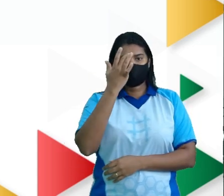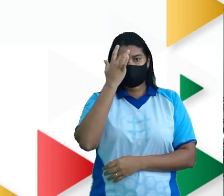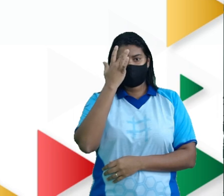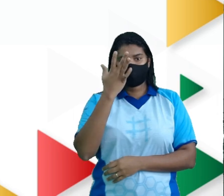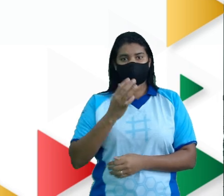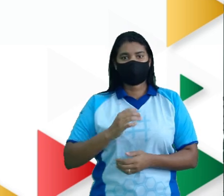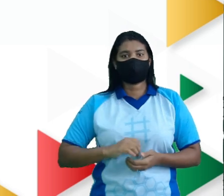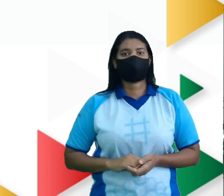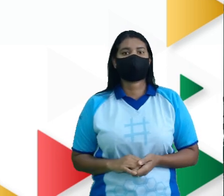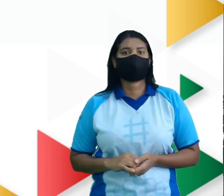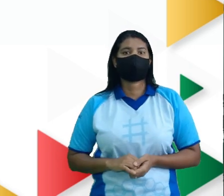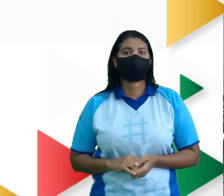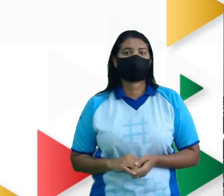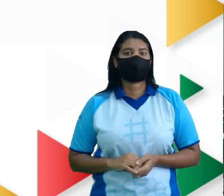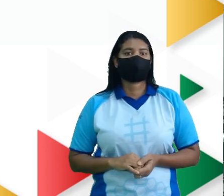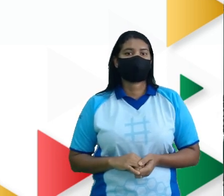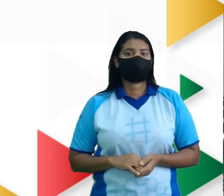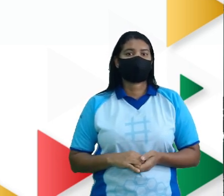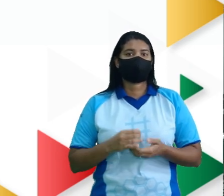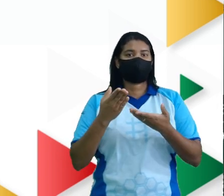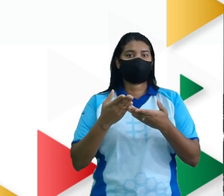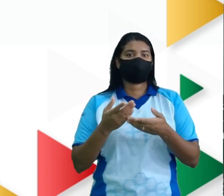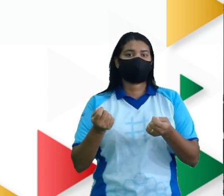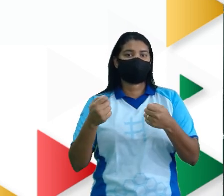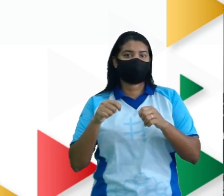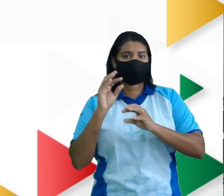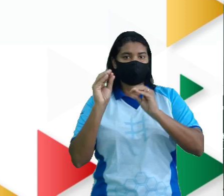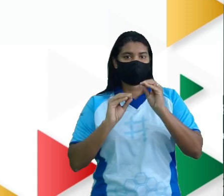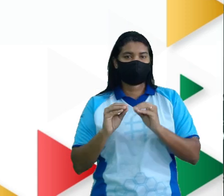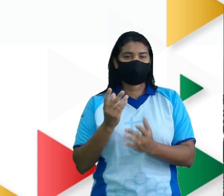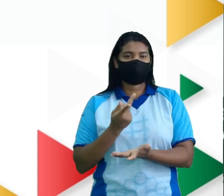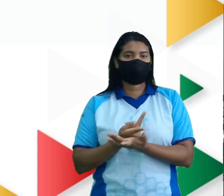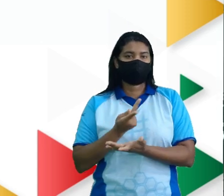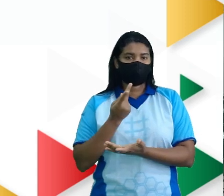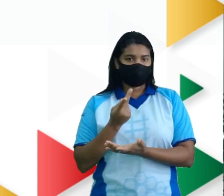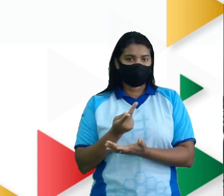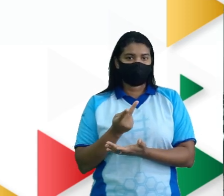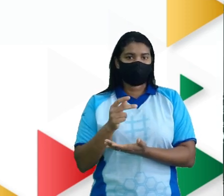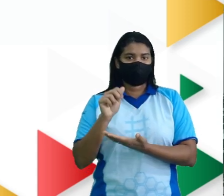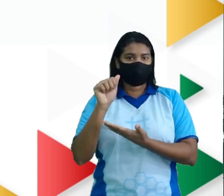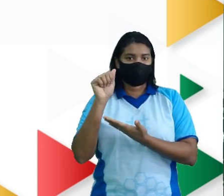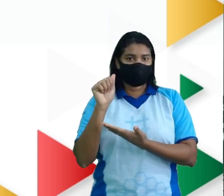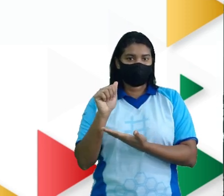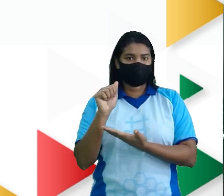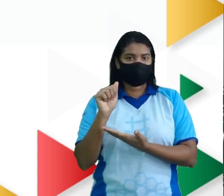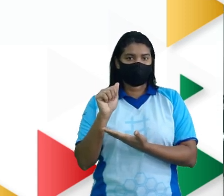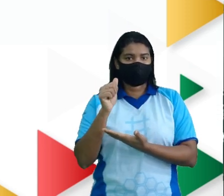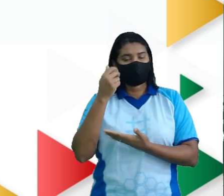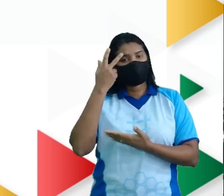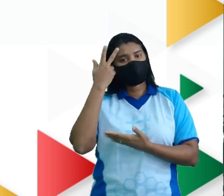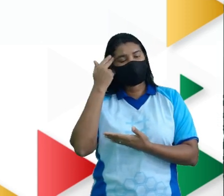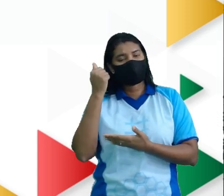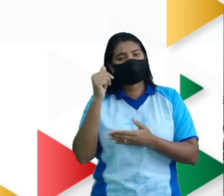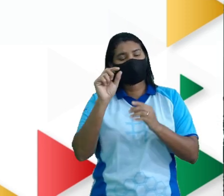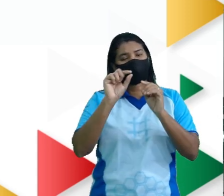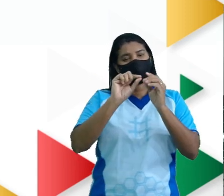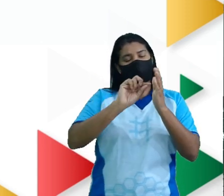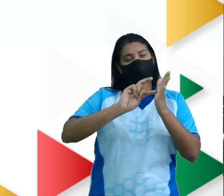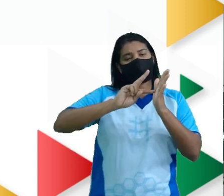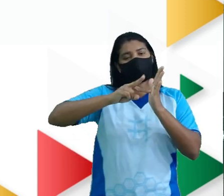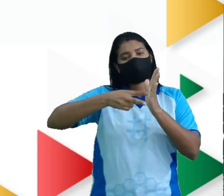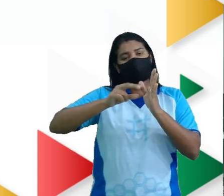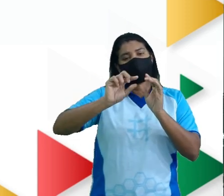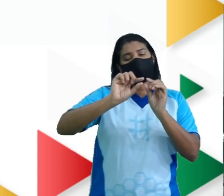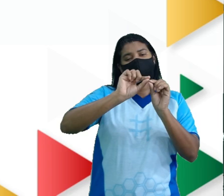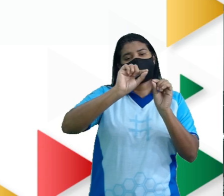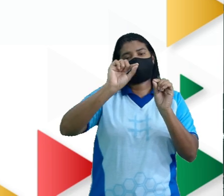não foi? Tá aí ela. Você pode pegar no ponto A, com a mesma abertura do compasso, e fazer